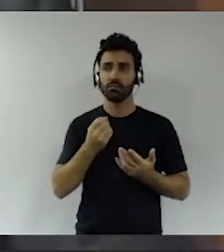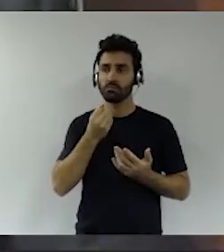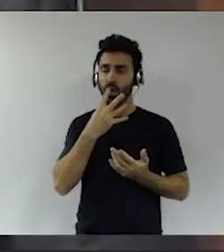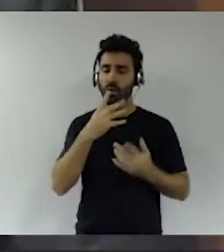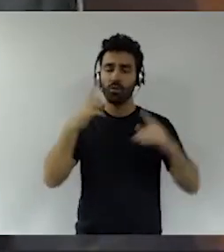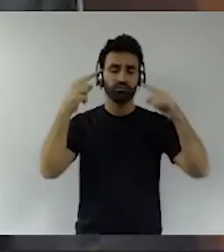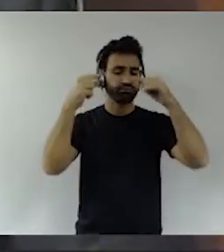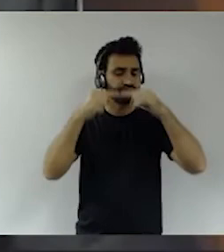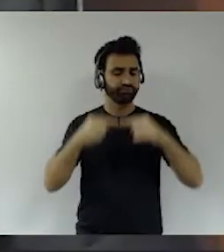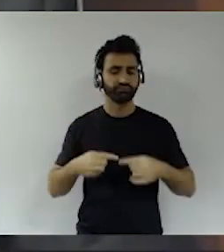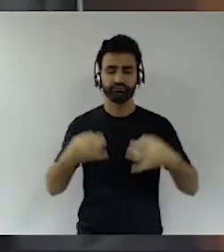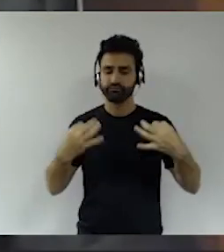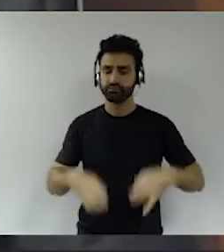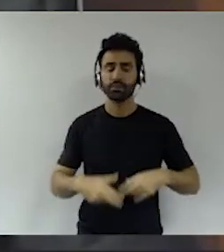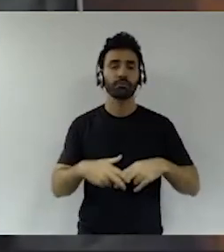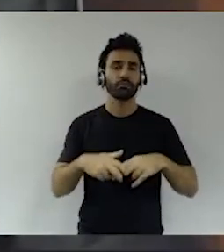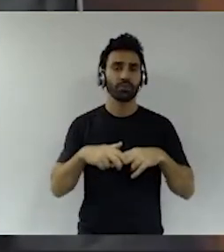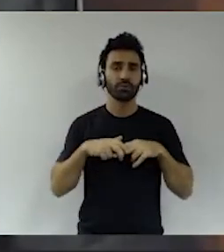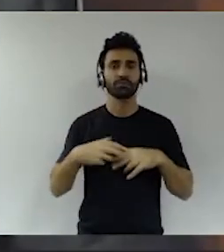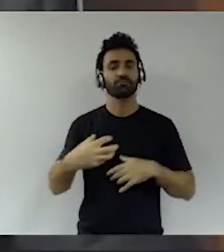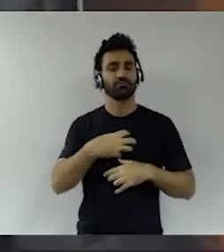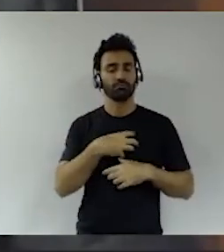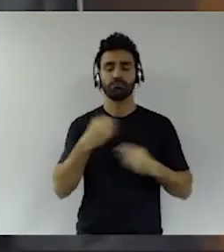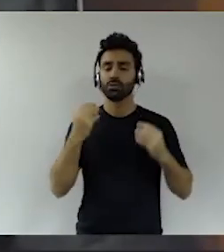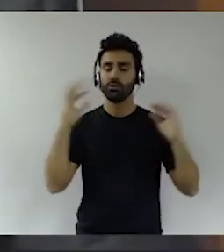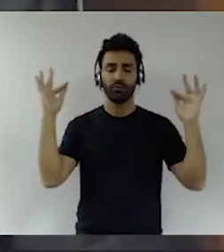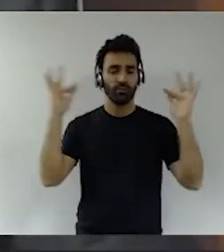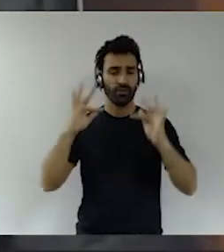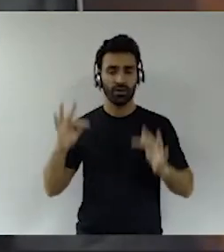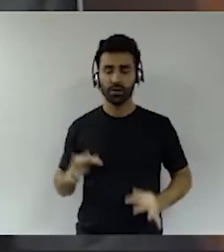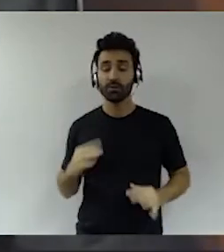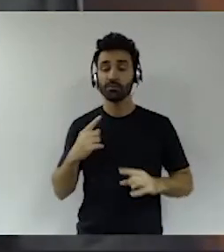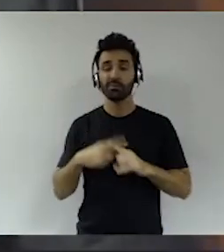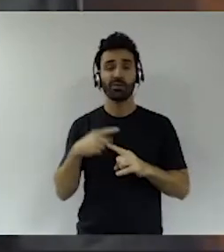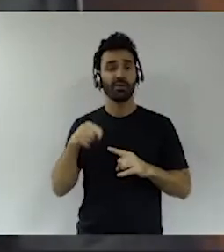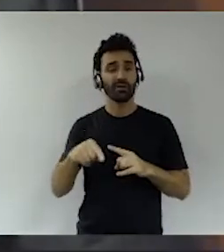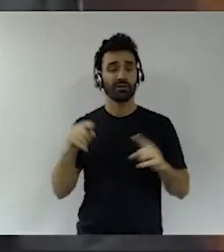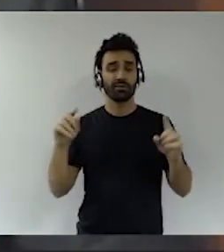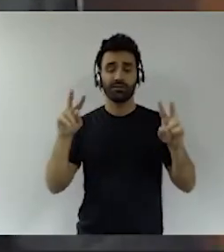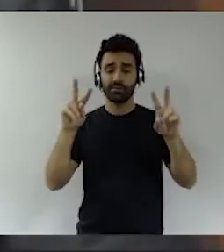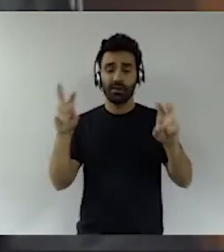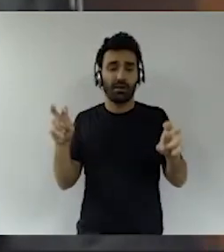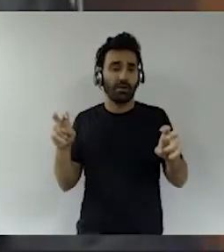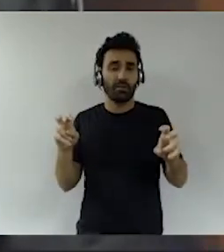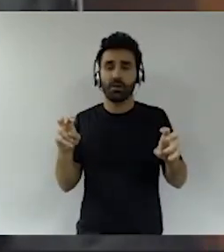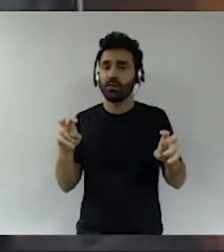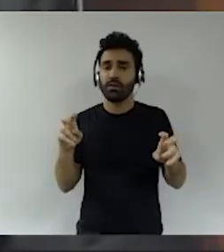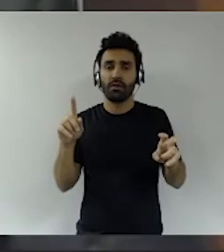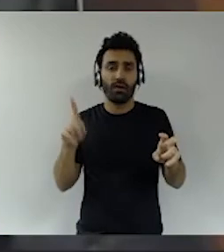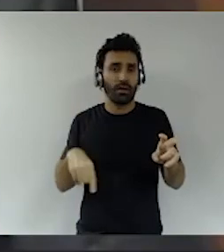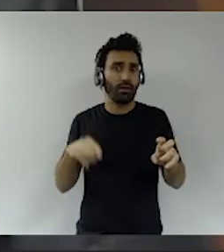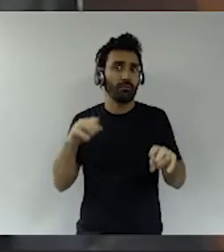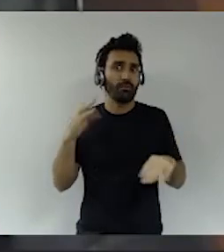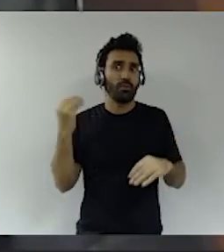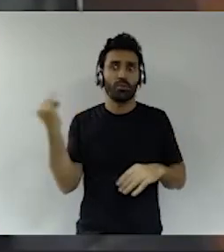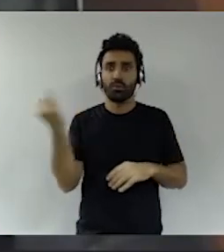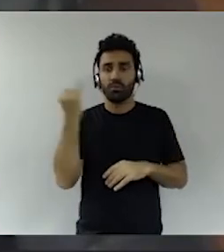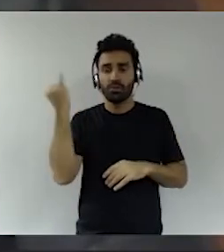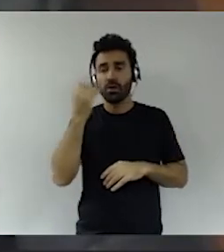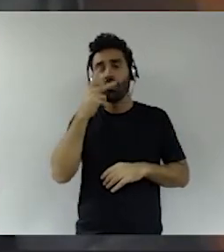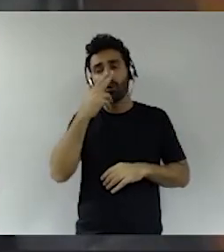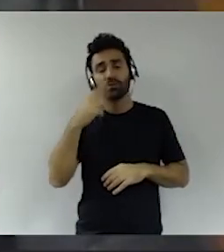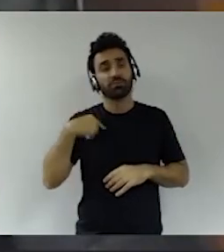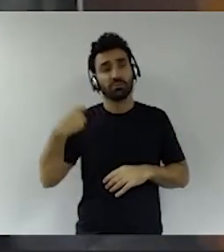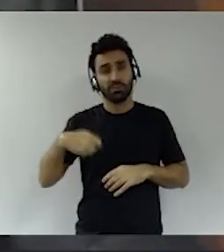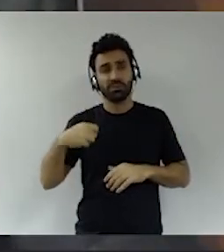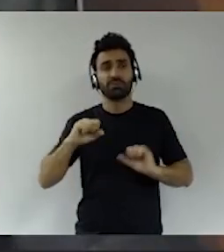afinada. Então, eu fico muito feliz, porque esse tema é o tema, eu acho, que vai ter que